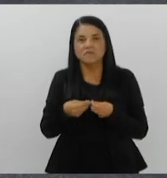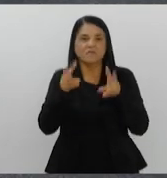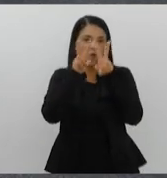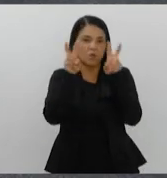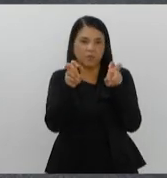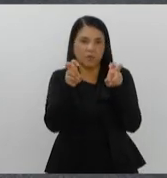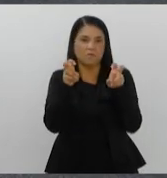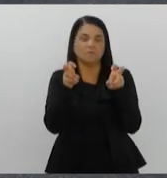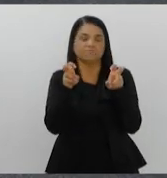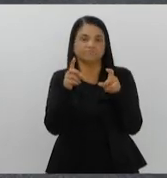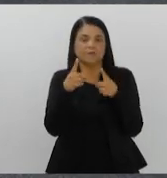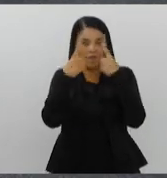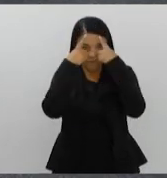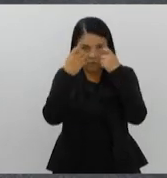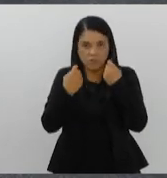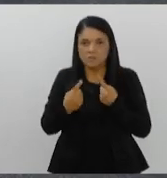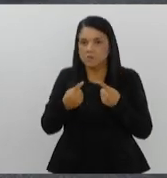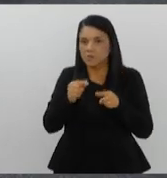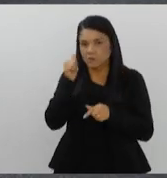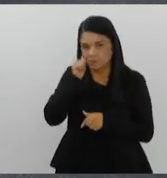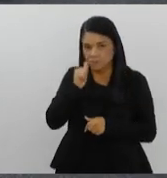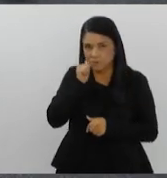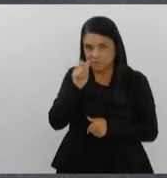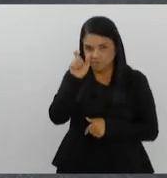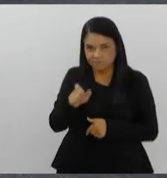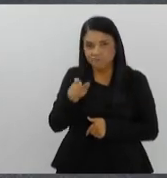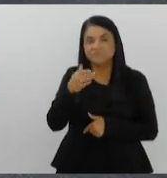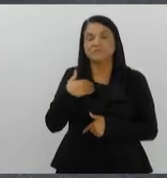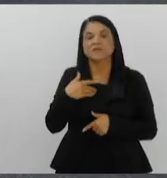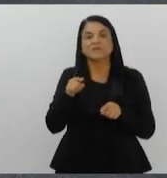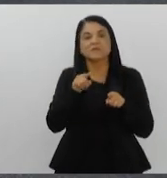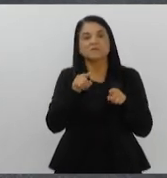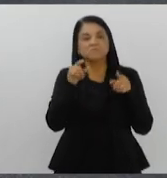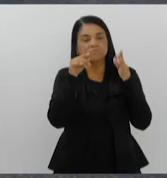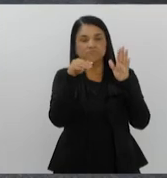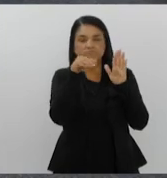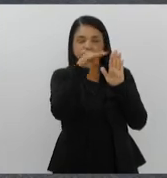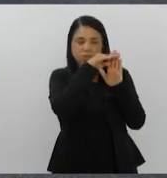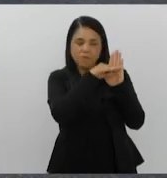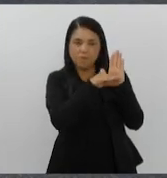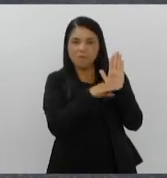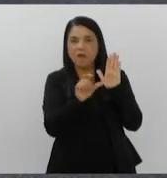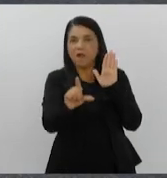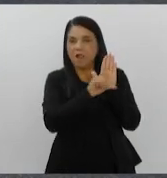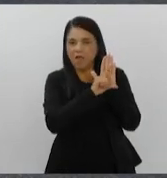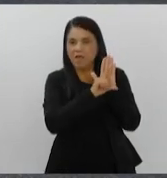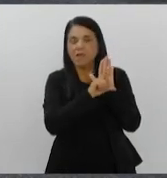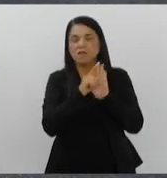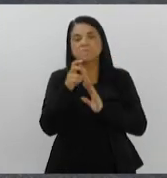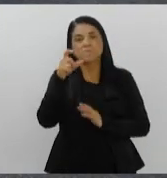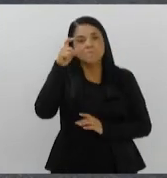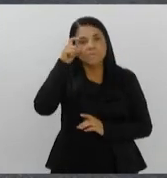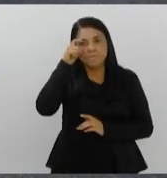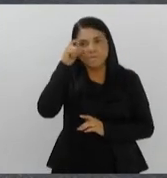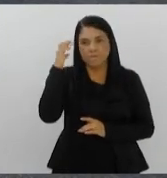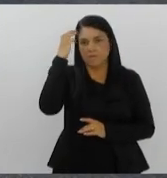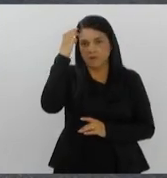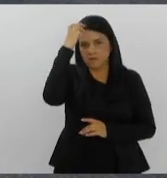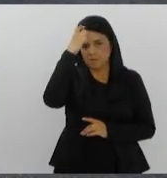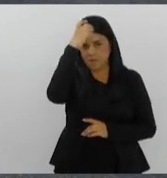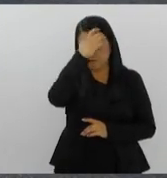da violência contra a mulher, de acordo com as especificações da Lei Maria da Penha.